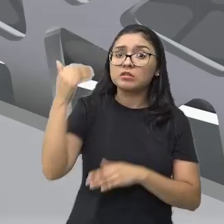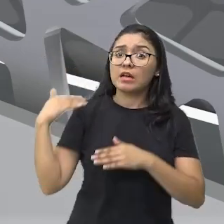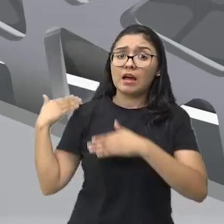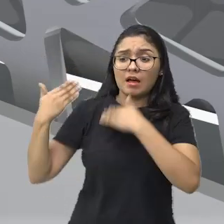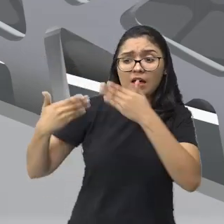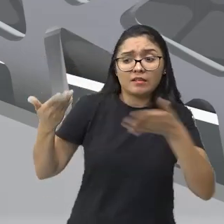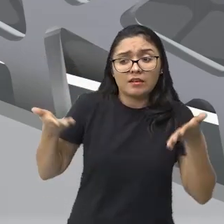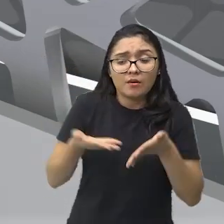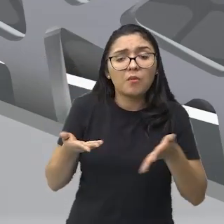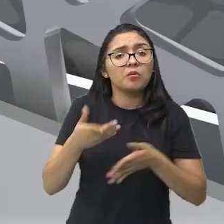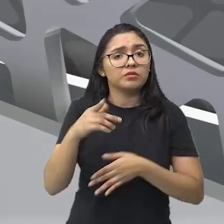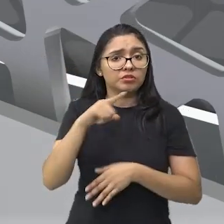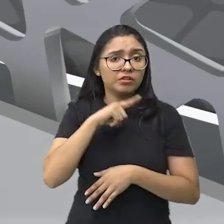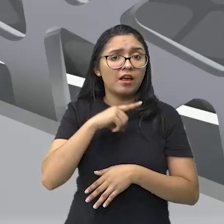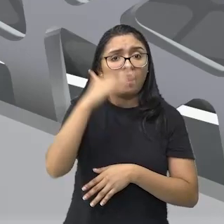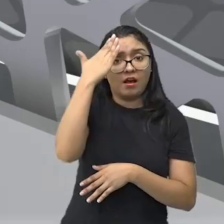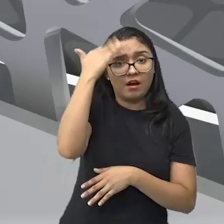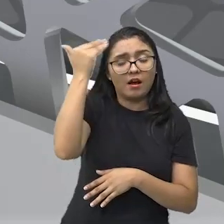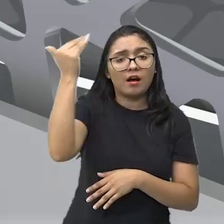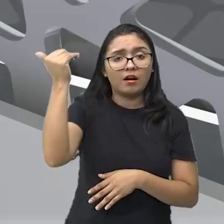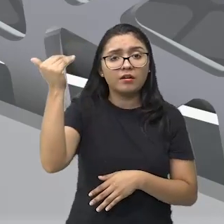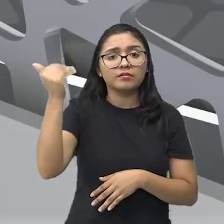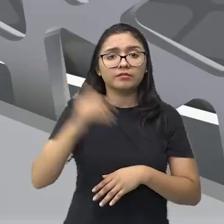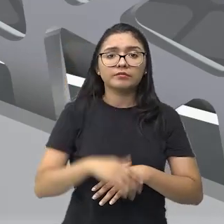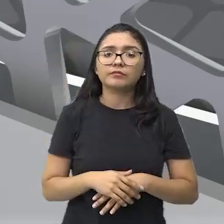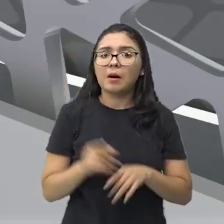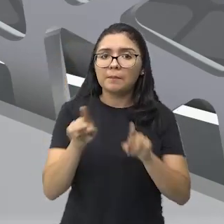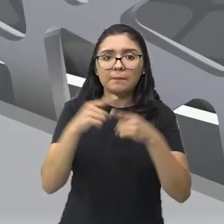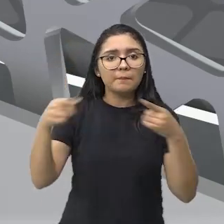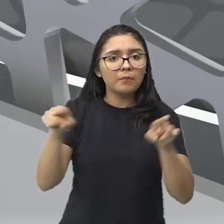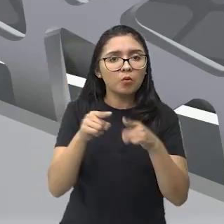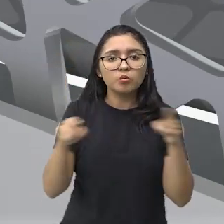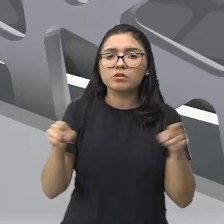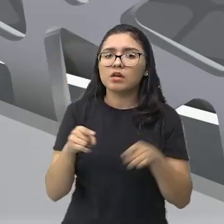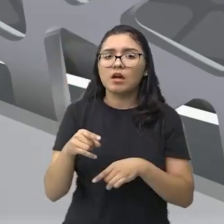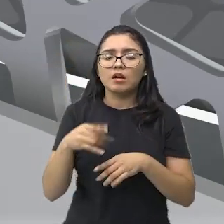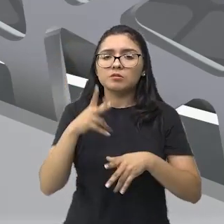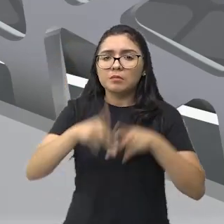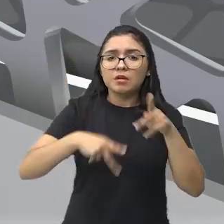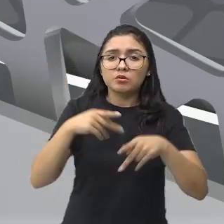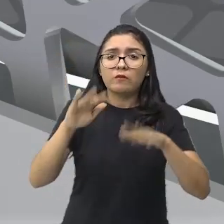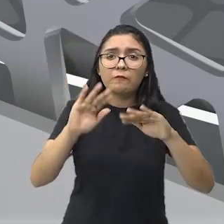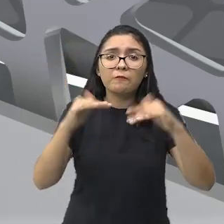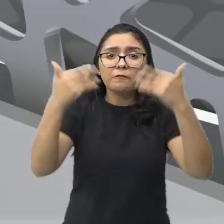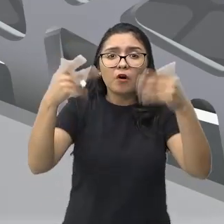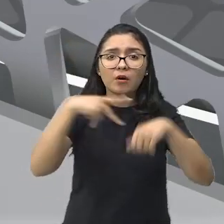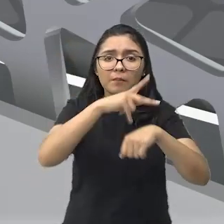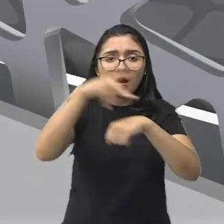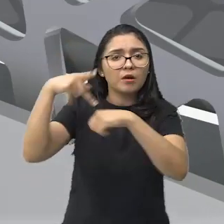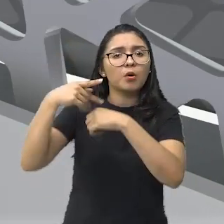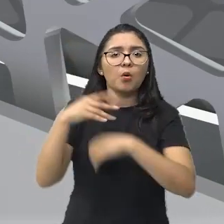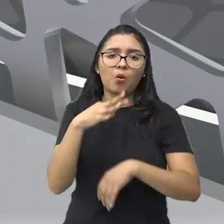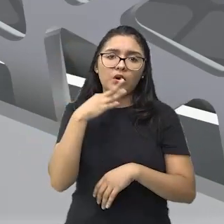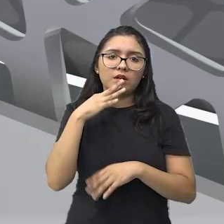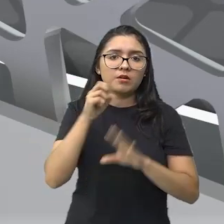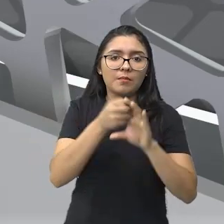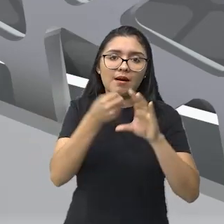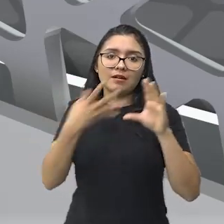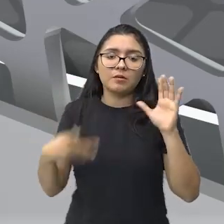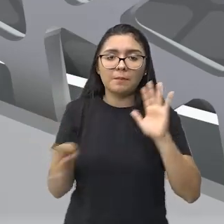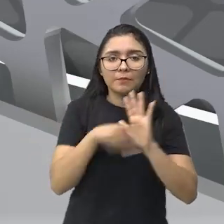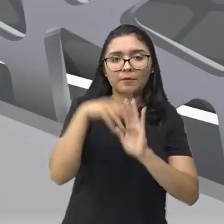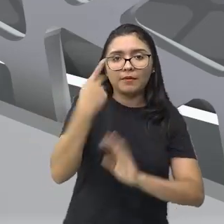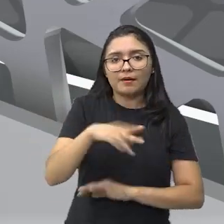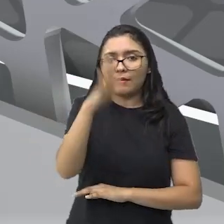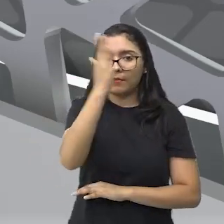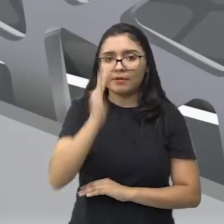até os dias de hoje, tanto é que ela é conhecida internacionalmente e é uma característica do Brasil. O